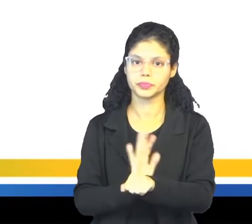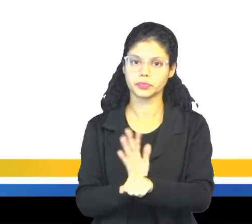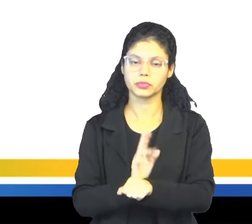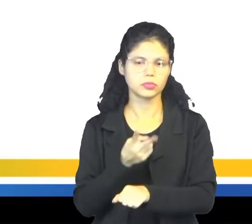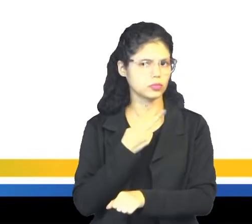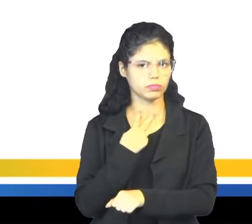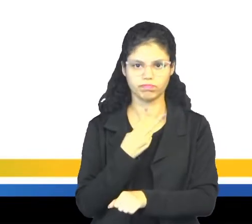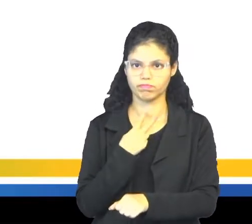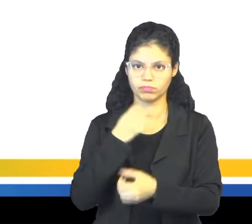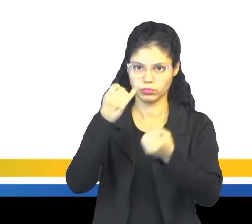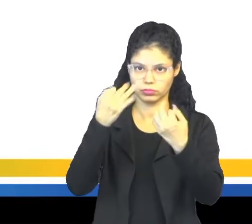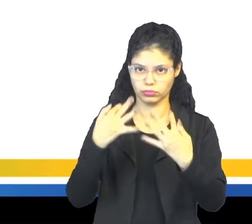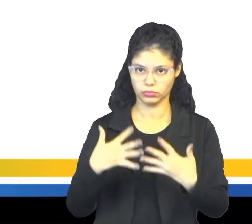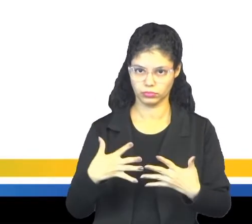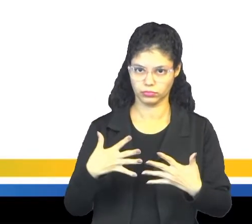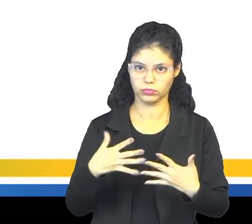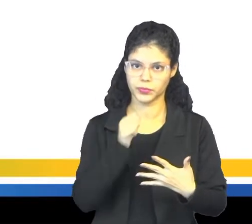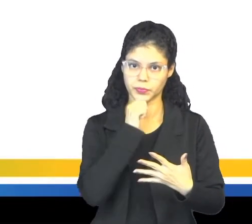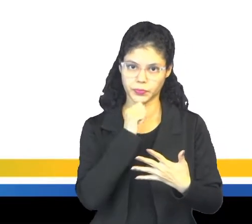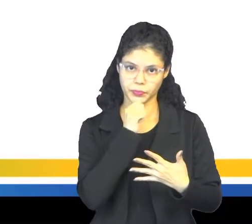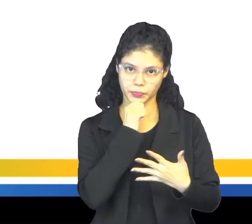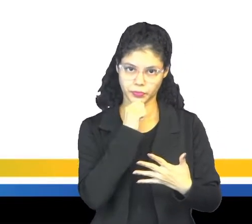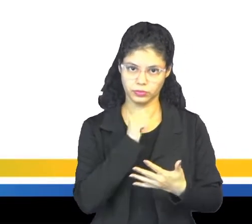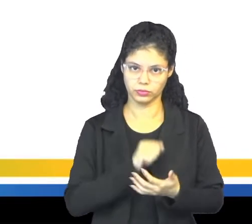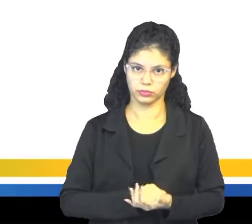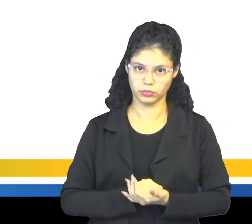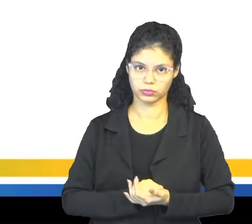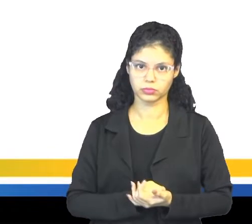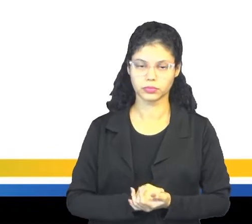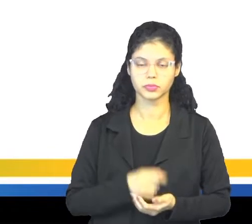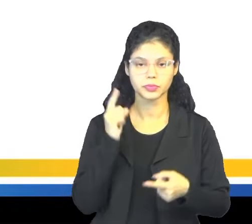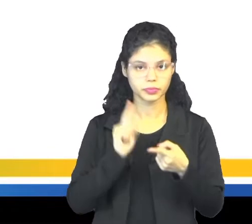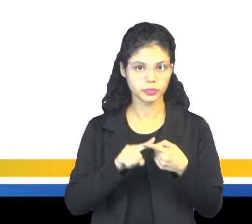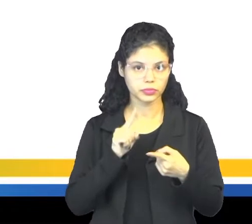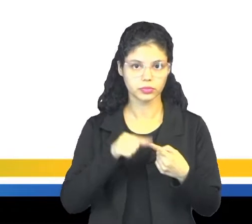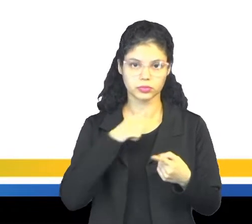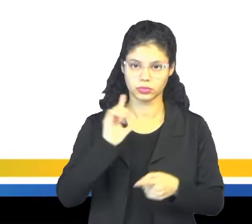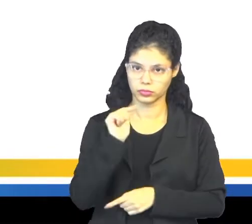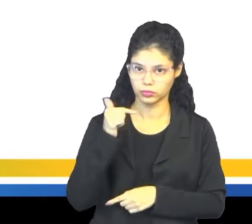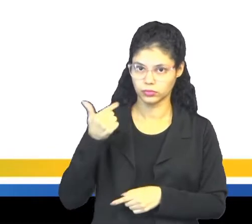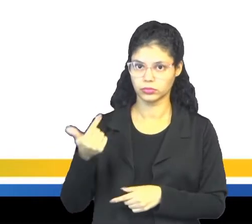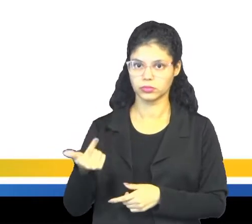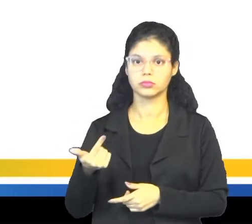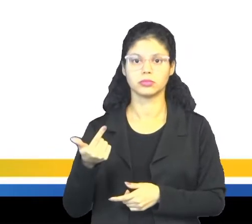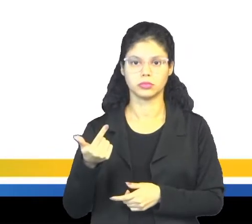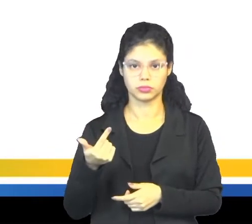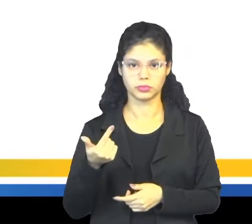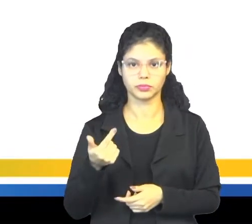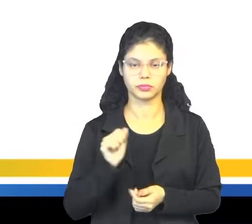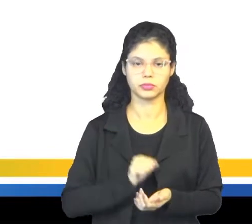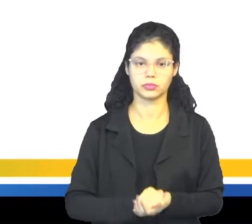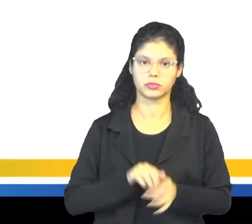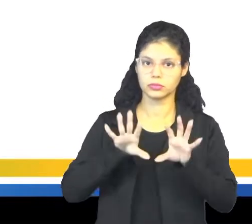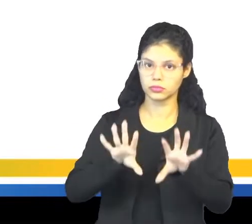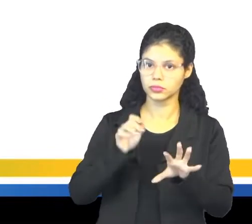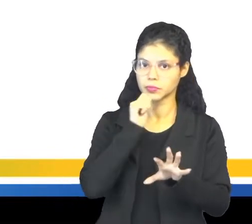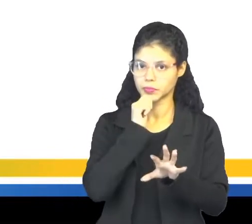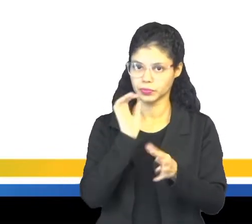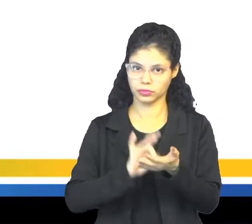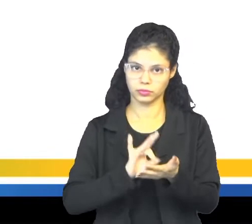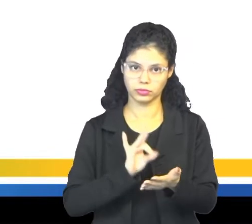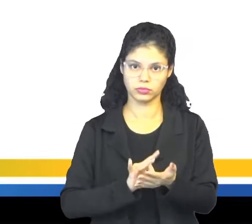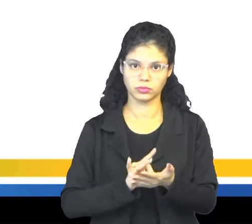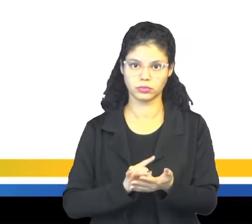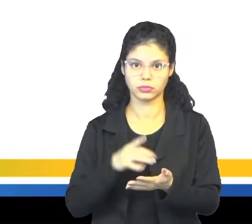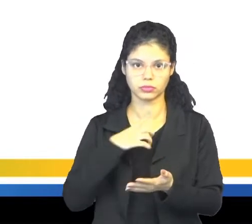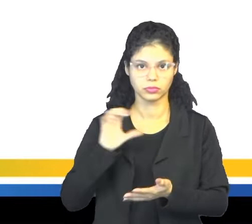ser explicado pela persistência retiniana, né? Até porque tem outros aspectos aí, onde na verdade